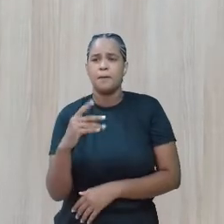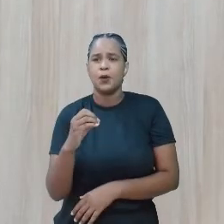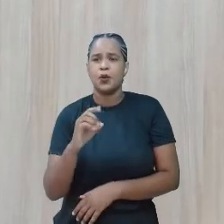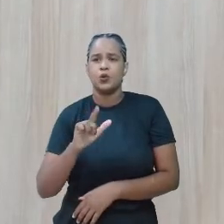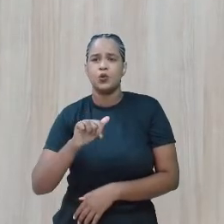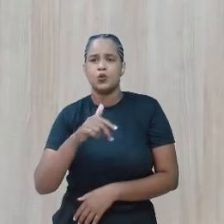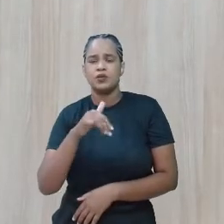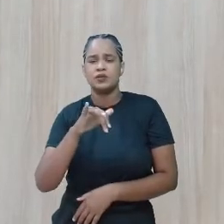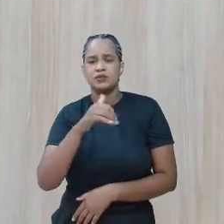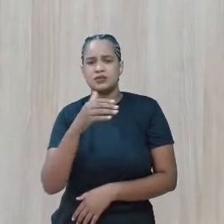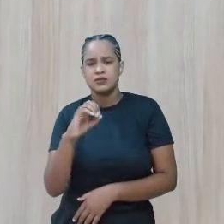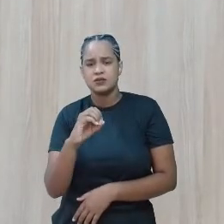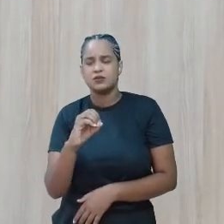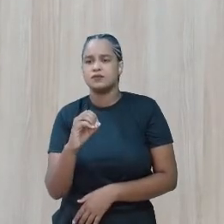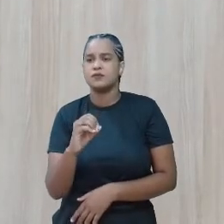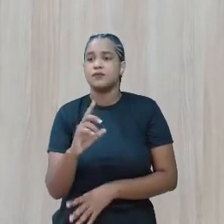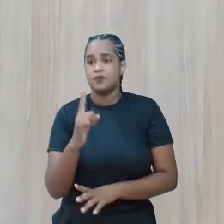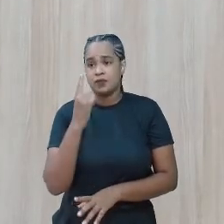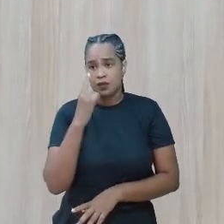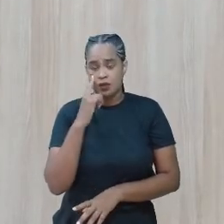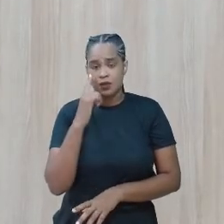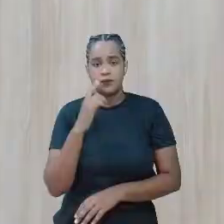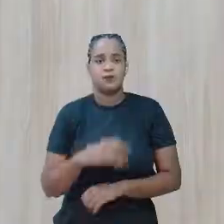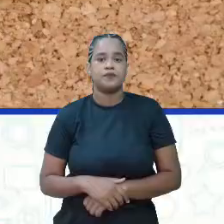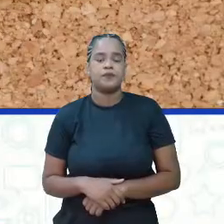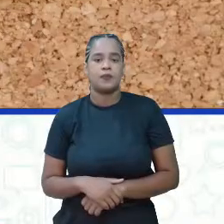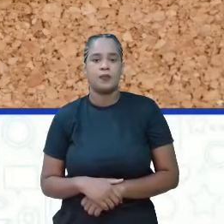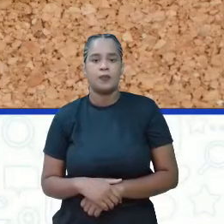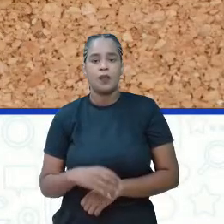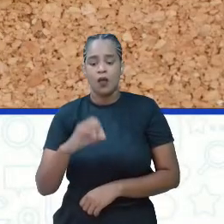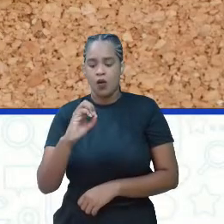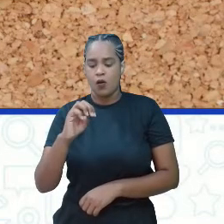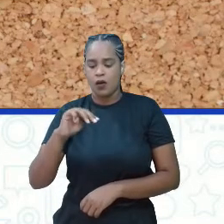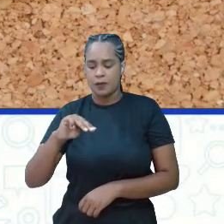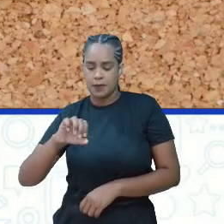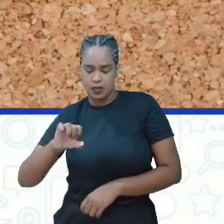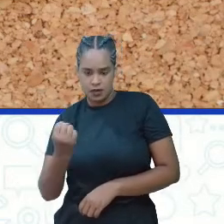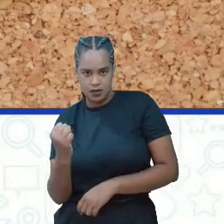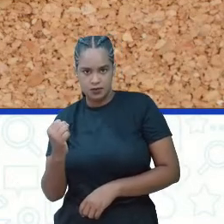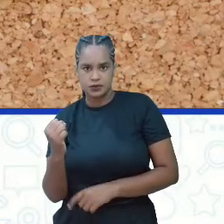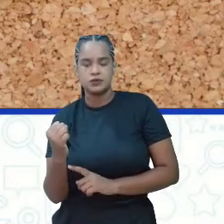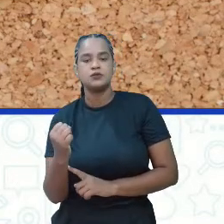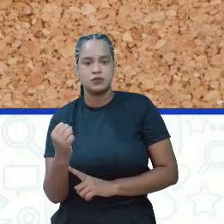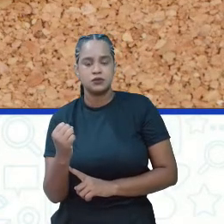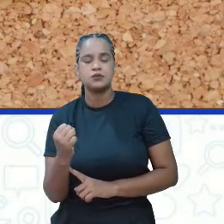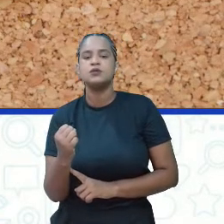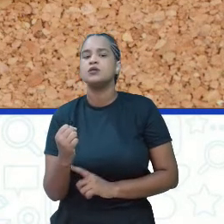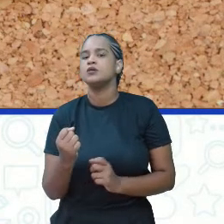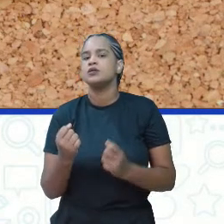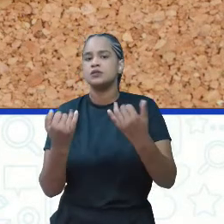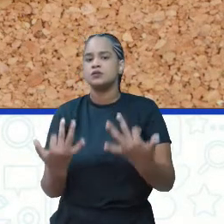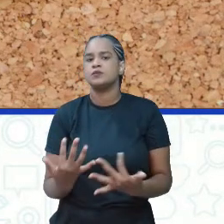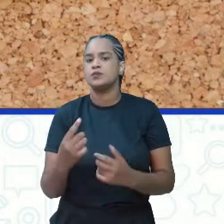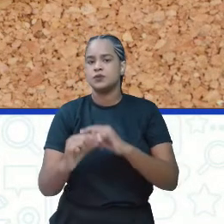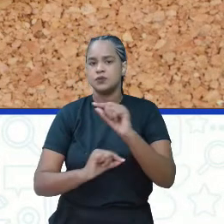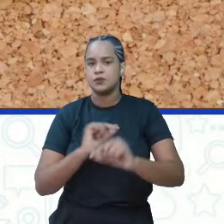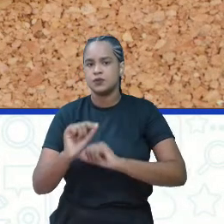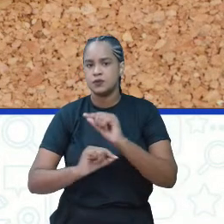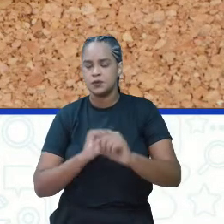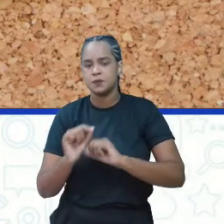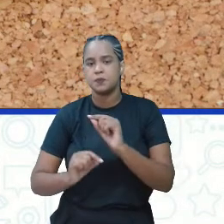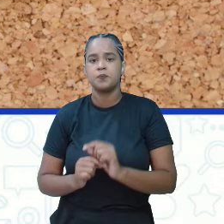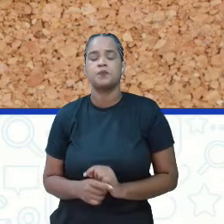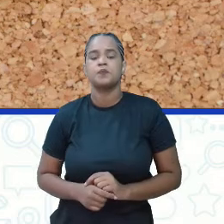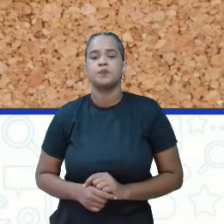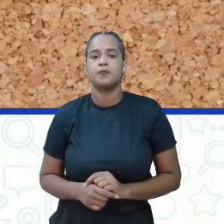sonora? Segundo a Organização Mundial de Saúde, diz que, né, essa questão aí da poluição sonora é um conjunto